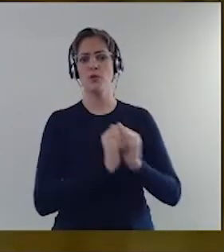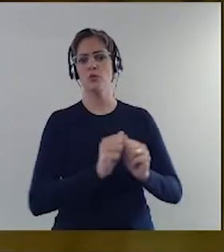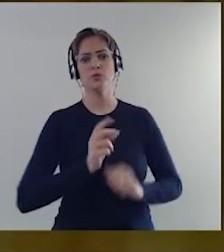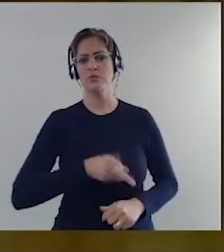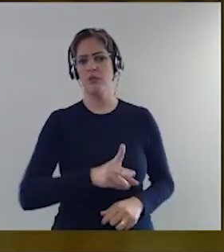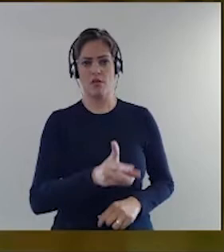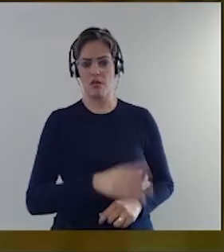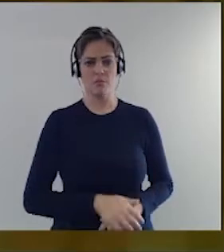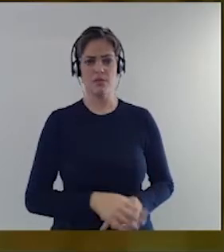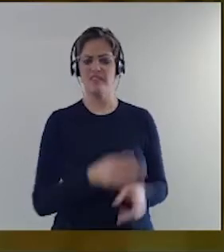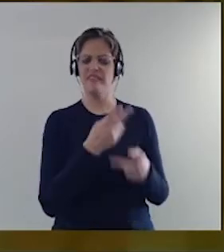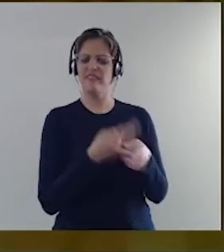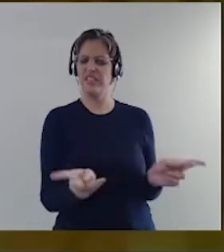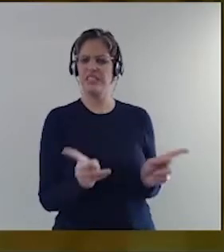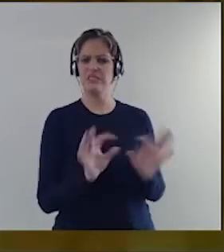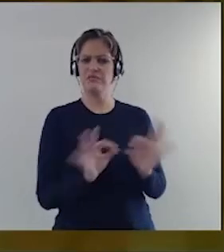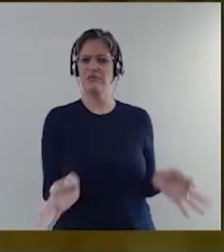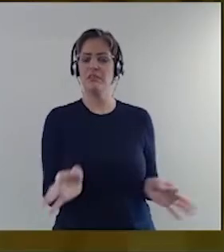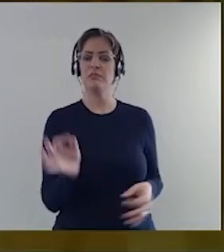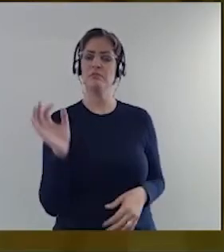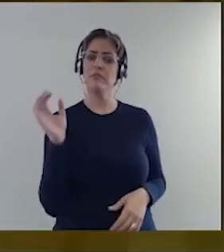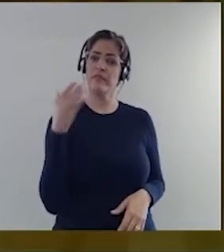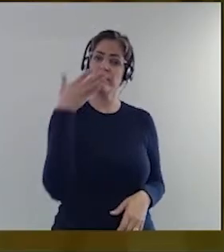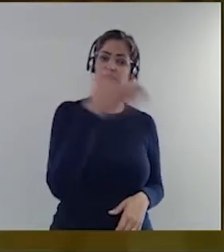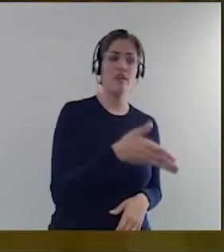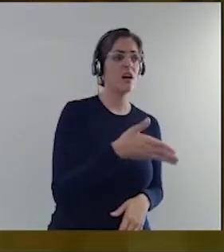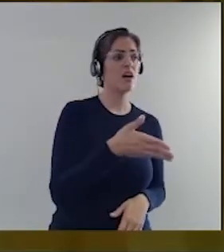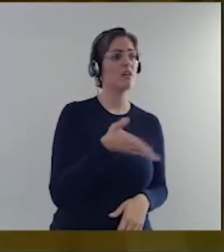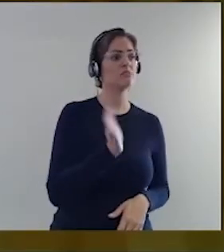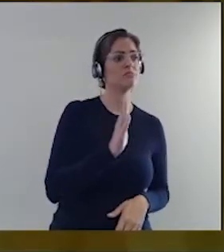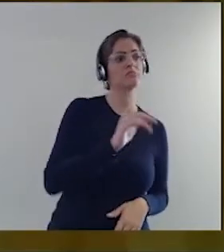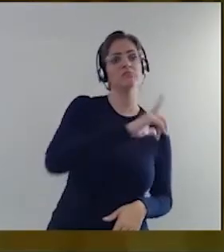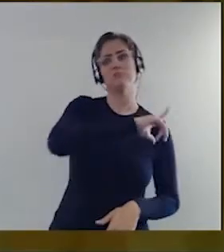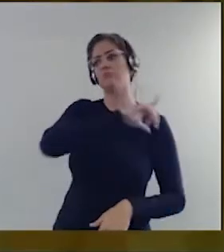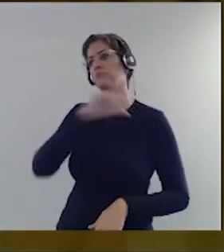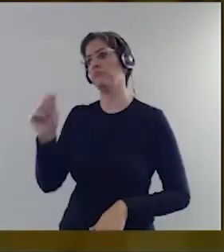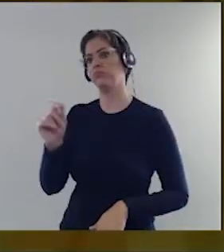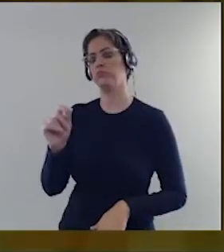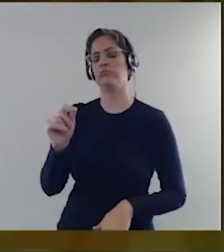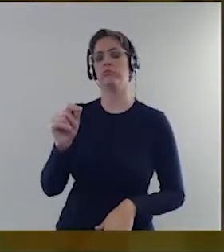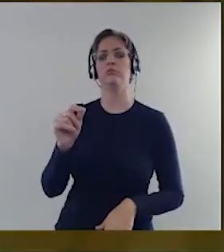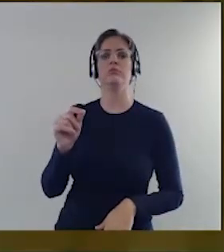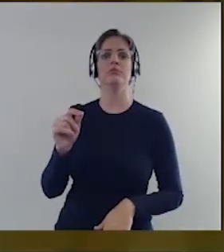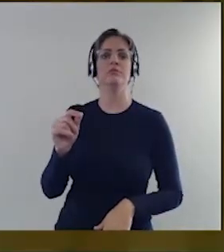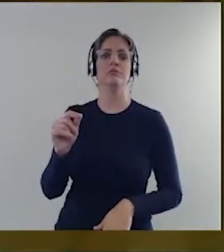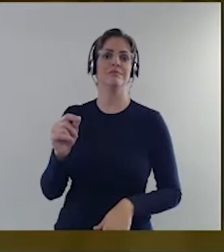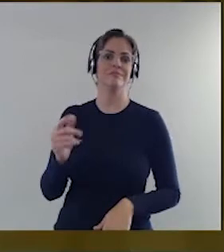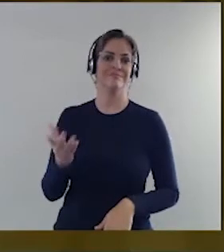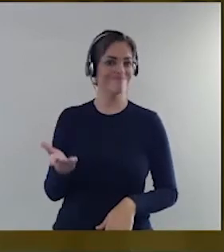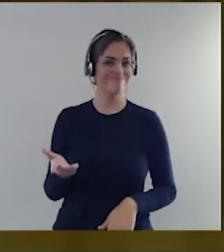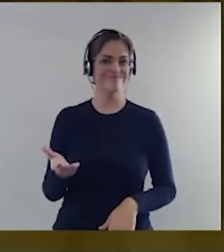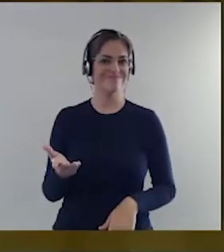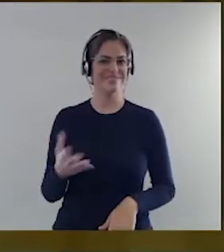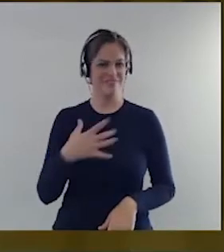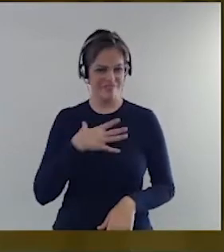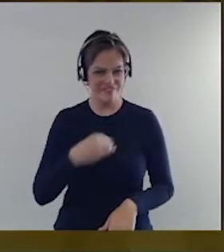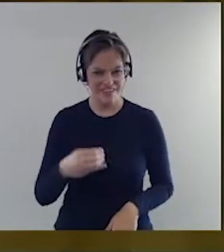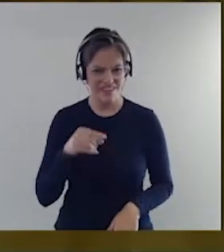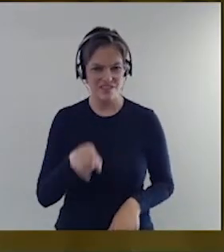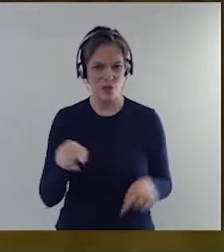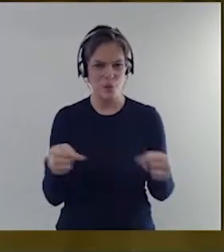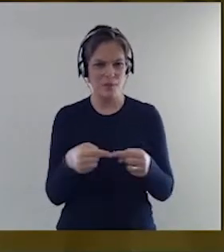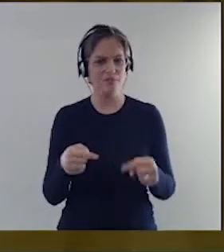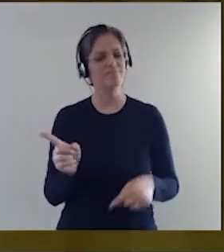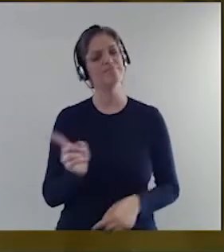tempo. Vamos lá, visitamos e já estamos liberados, podemos ir embora. Não com os filhos. Pai